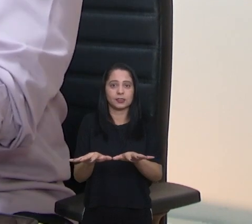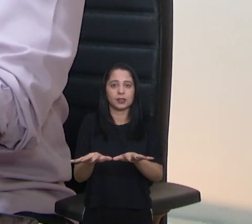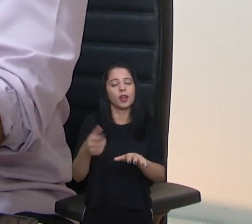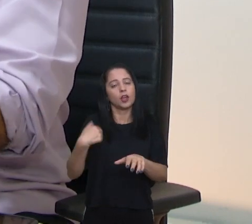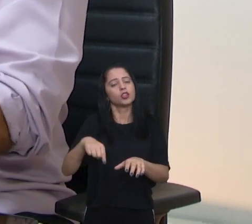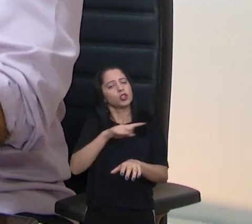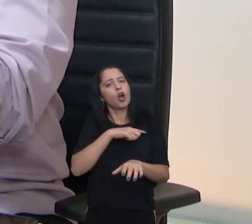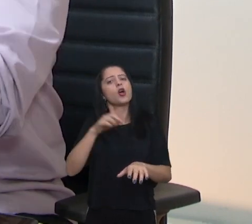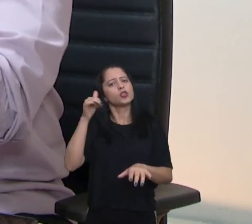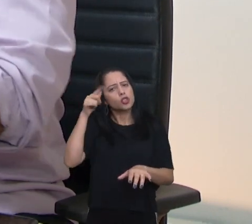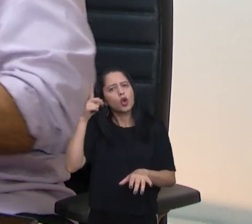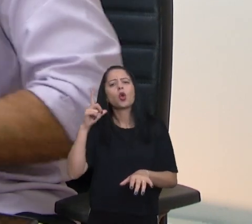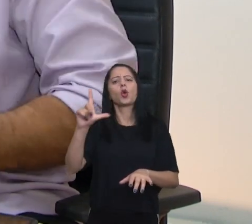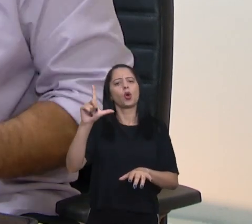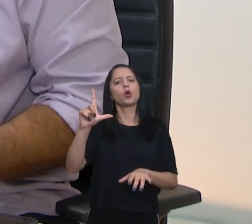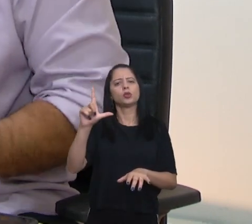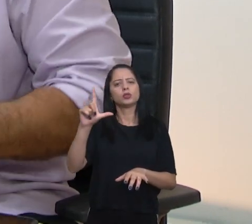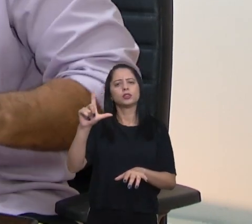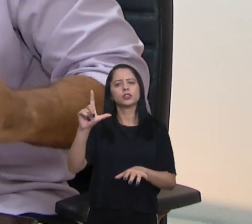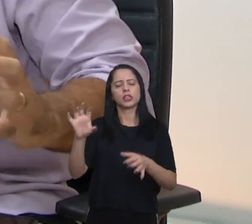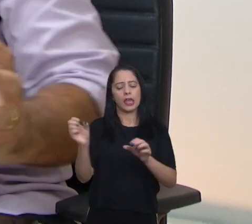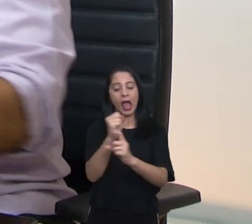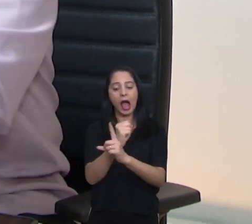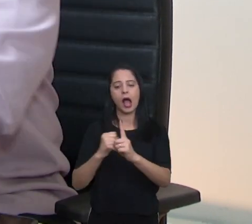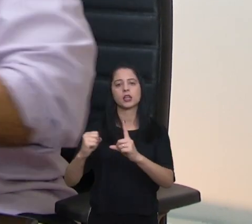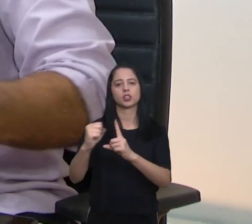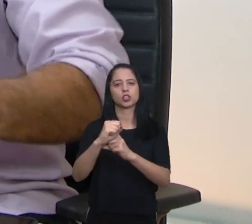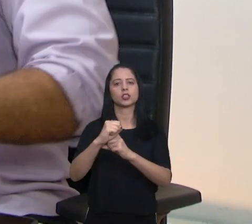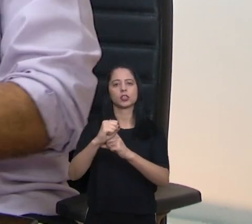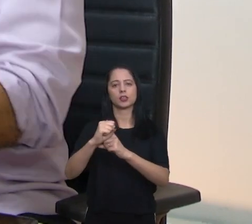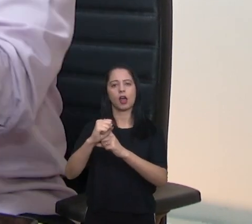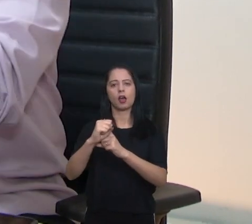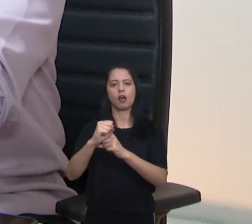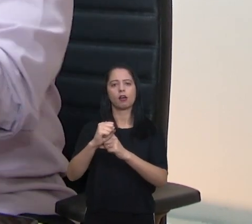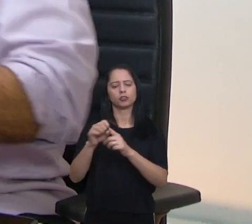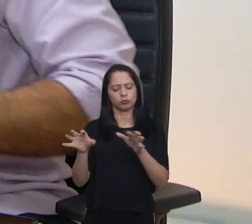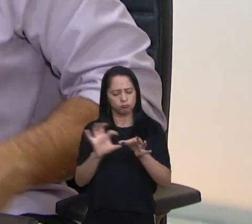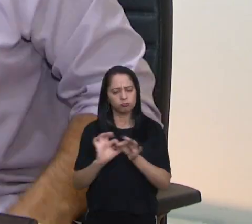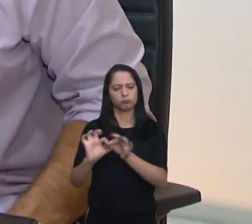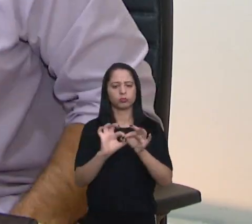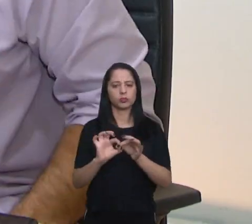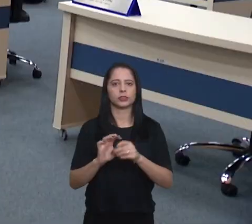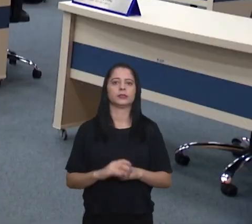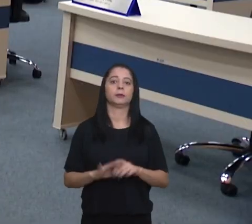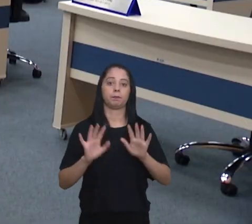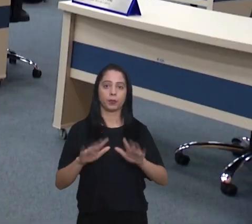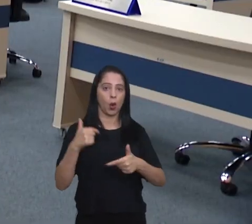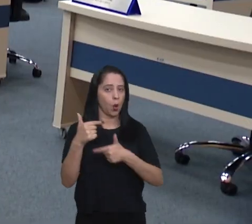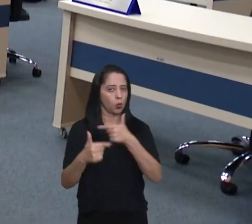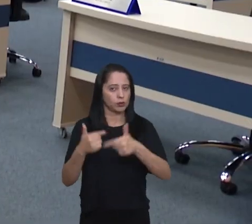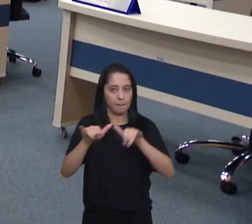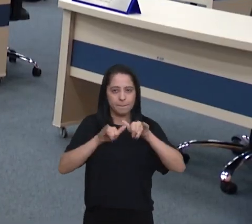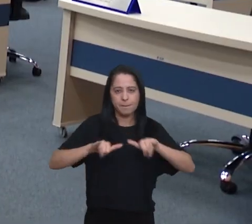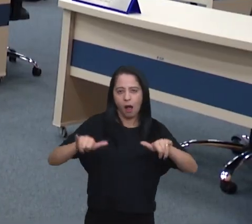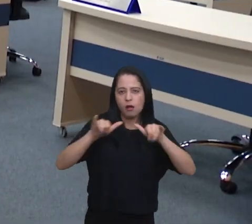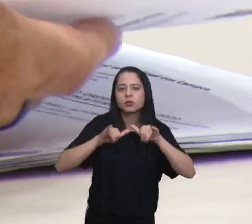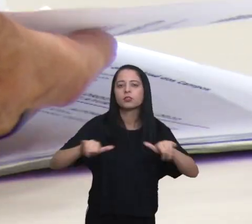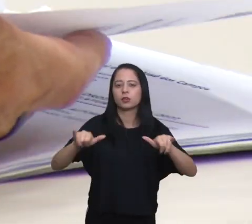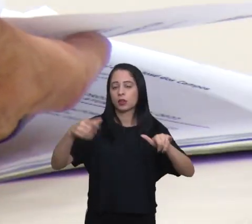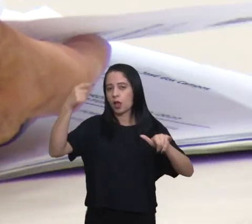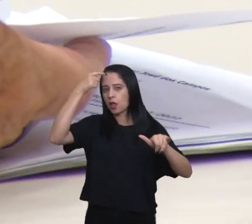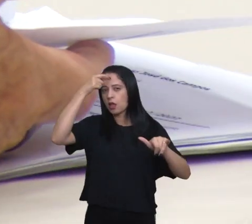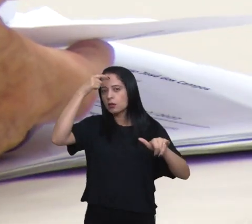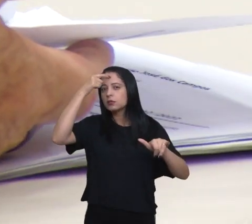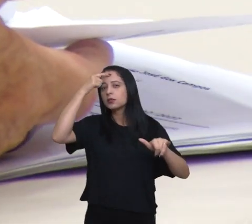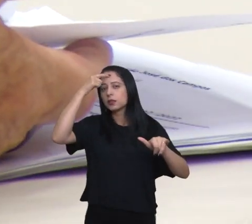dia a dia, é onde a gente vai conseguir levar e agregar toda a sociedade para esse trabalho. Com o trabalho de conscientização e